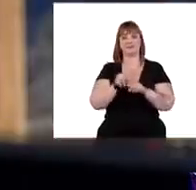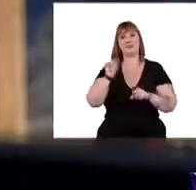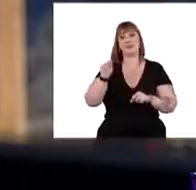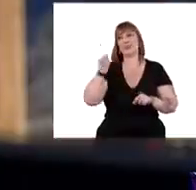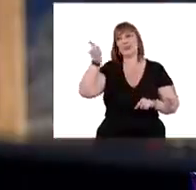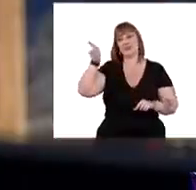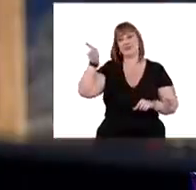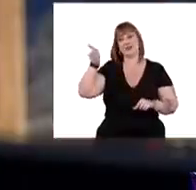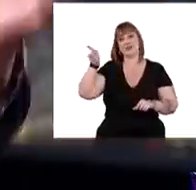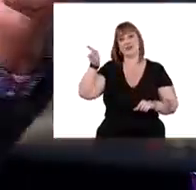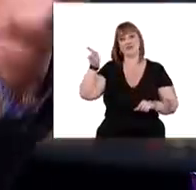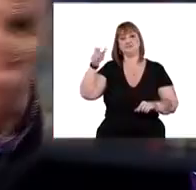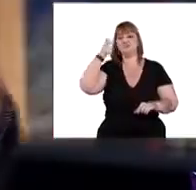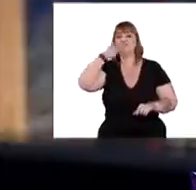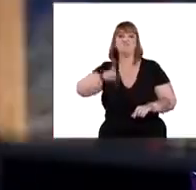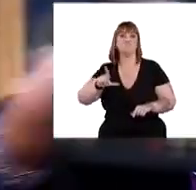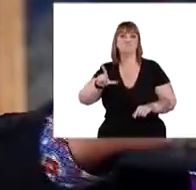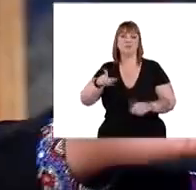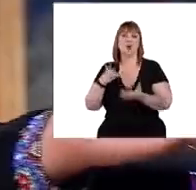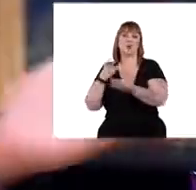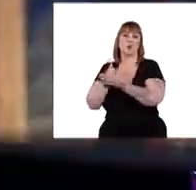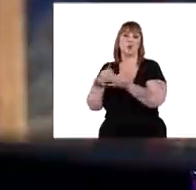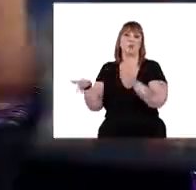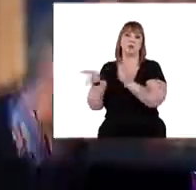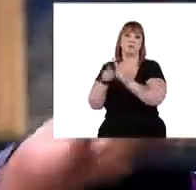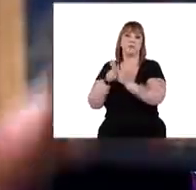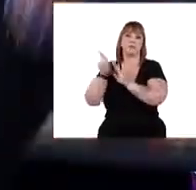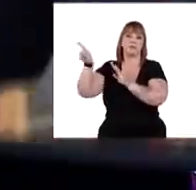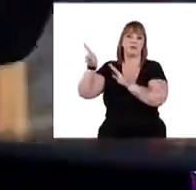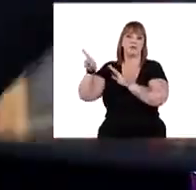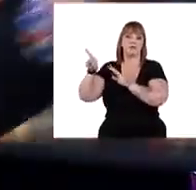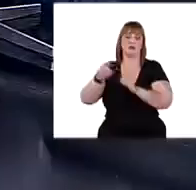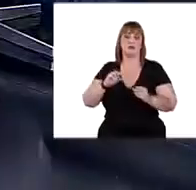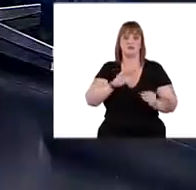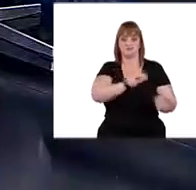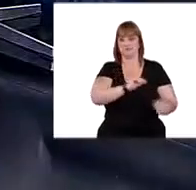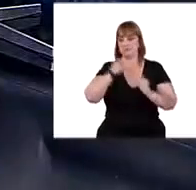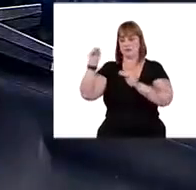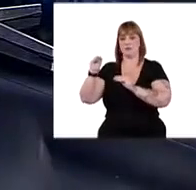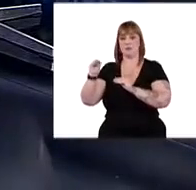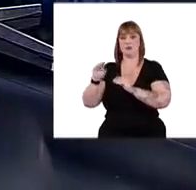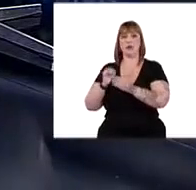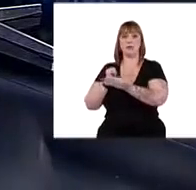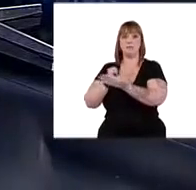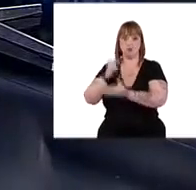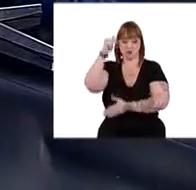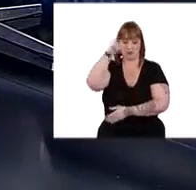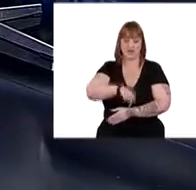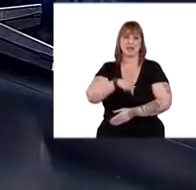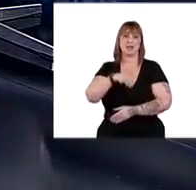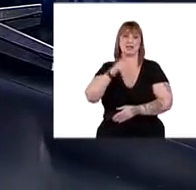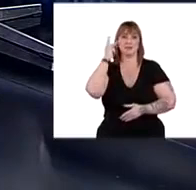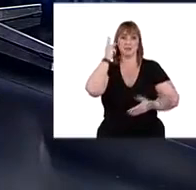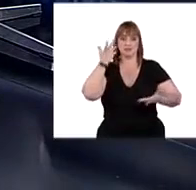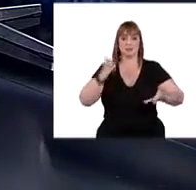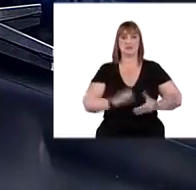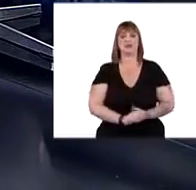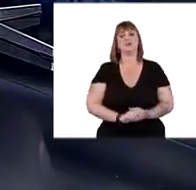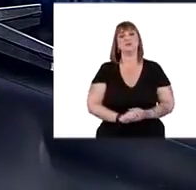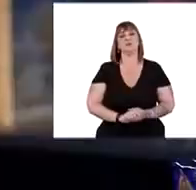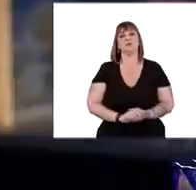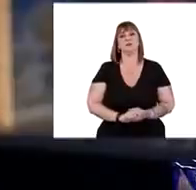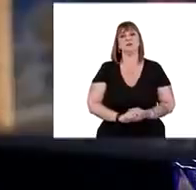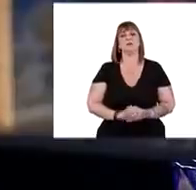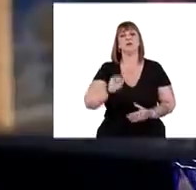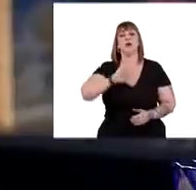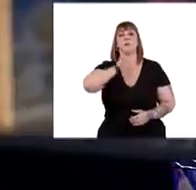está lá, que é de lá, ele não consegue comprar porque ele volta caro. Aí o imposto fica aqui, entendeu? E aí lá, o